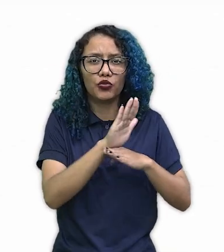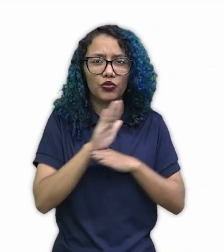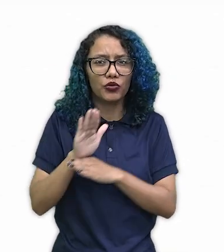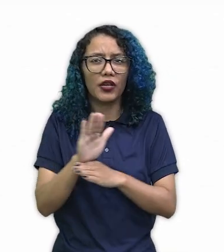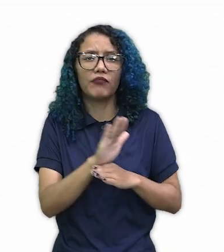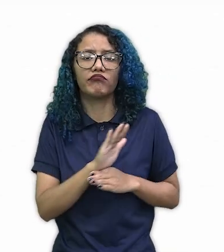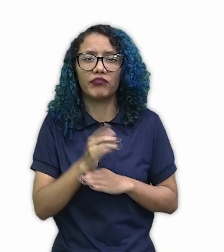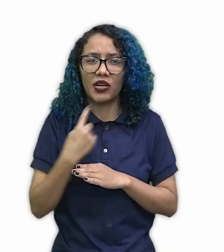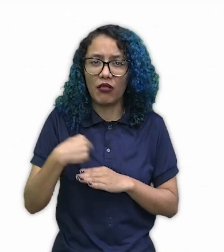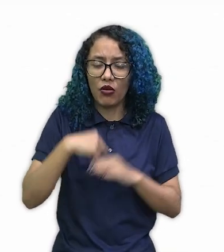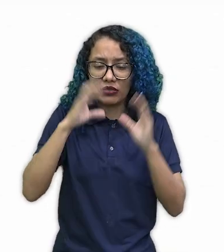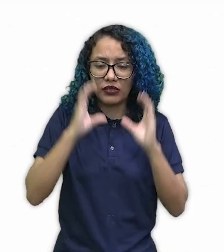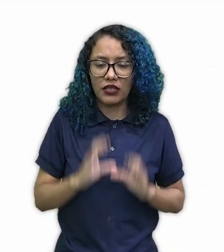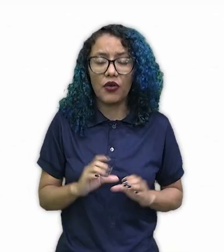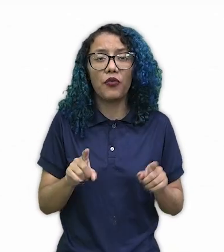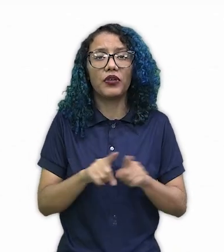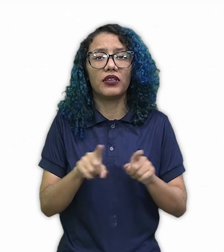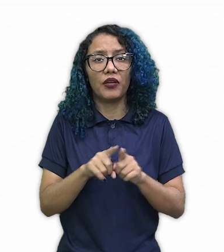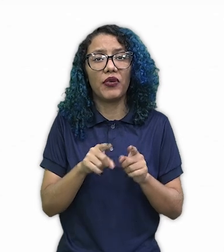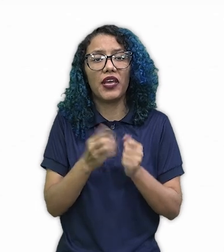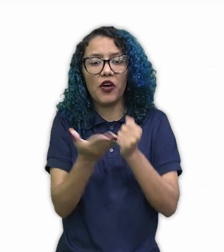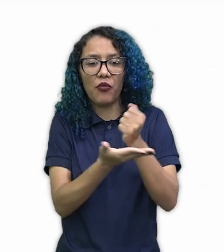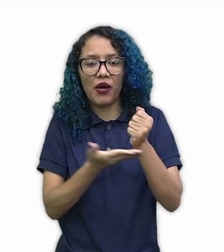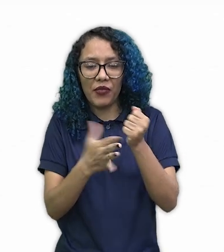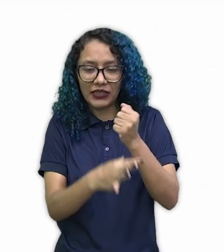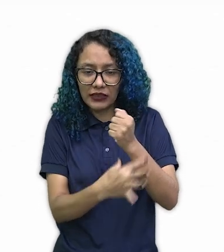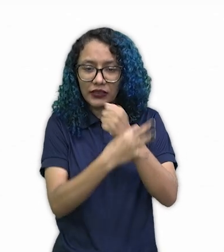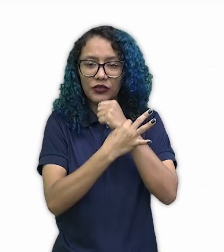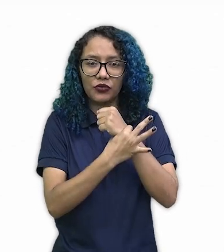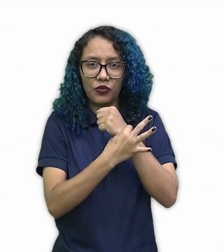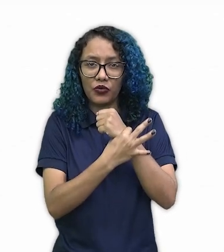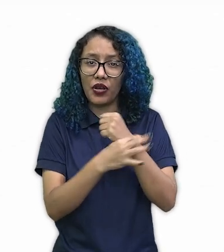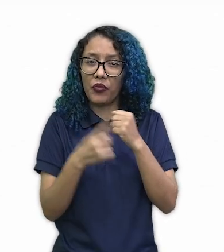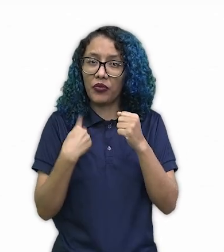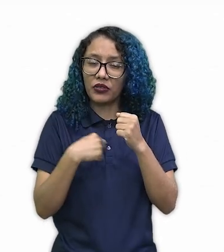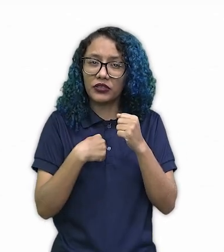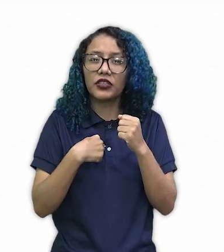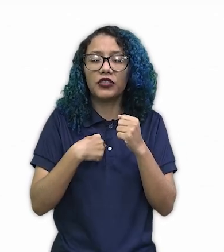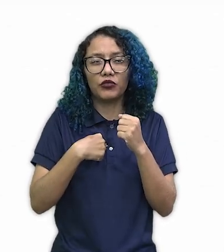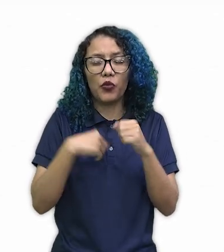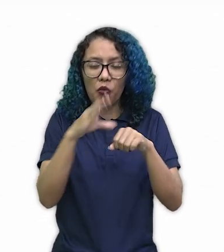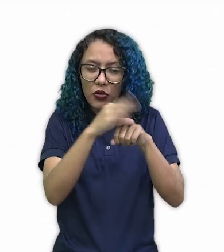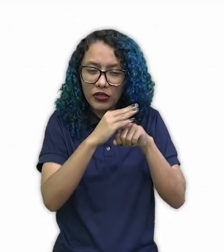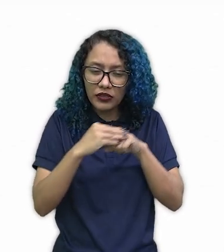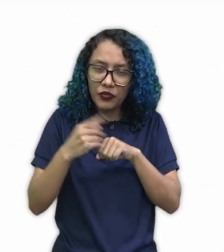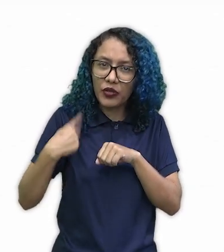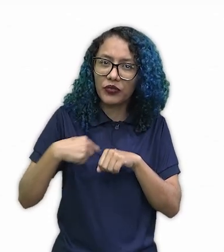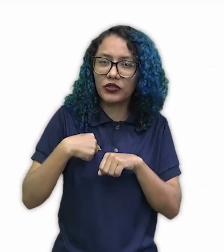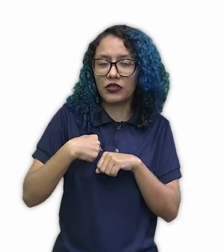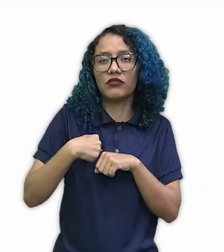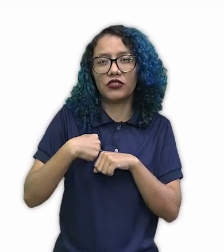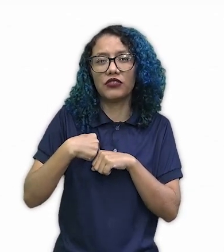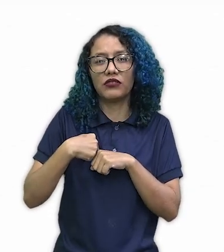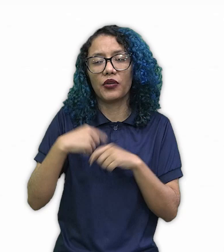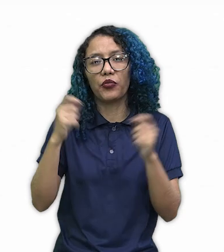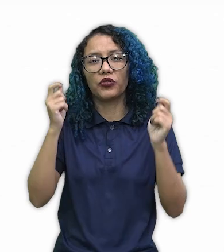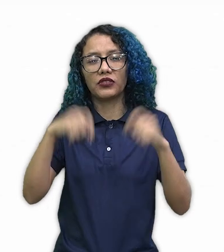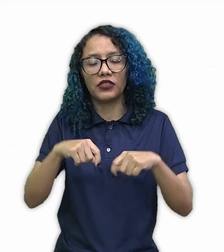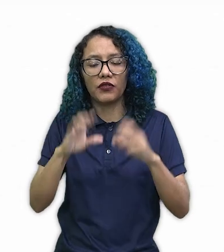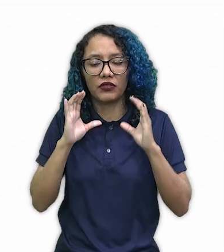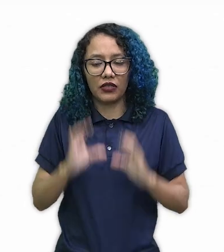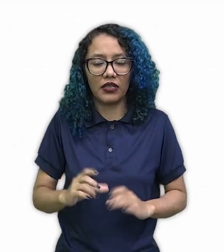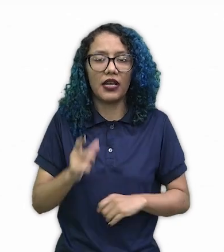cidadão e traz para nós o quê? Uma base para me exercer a cidadania. Isso